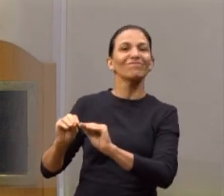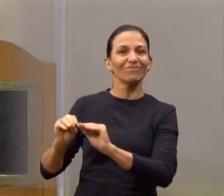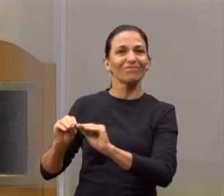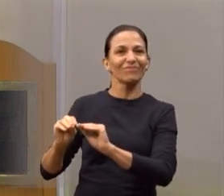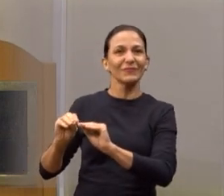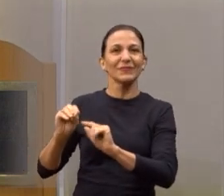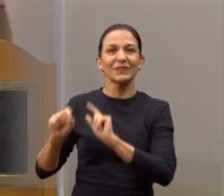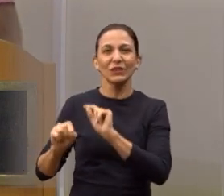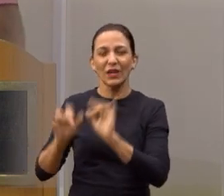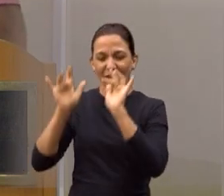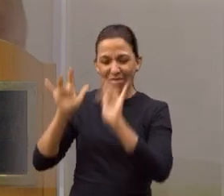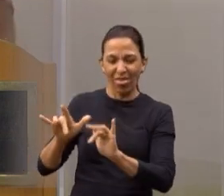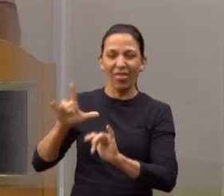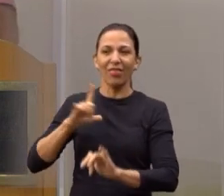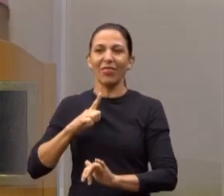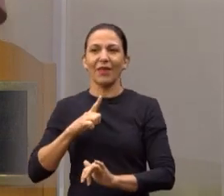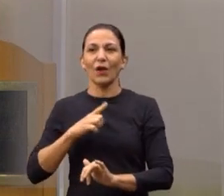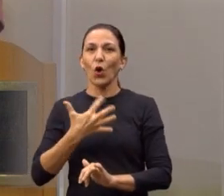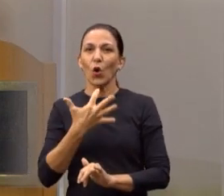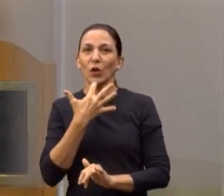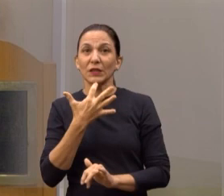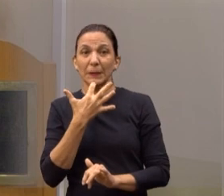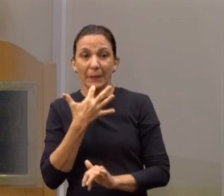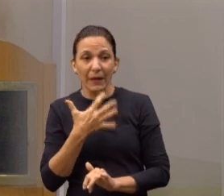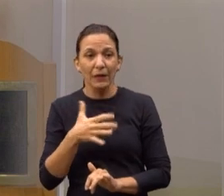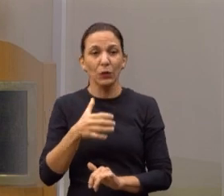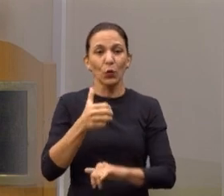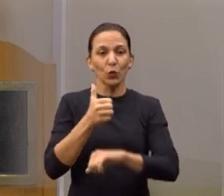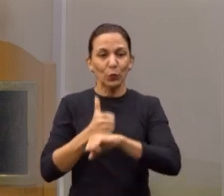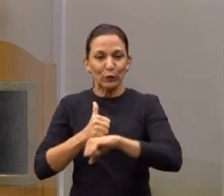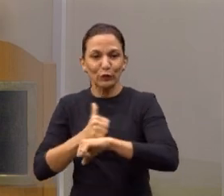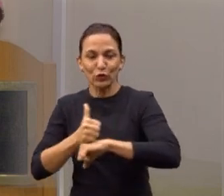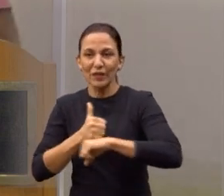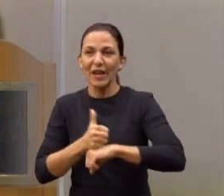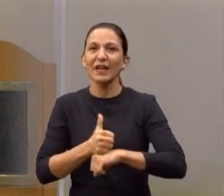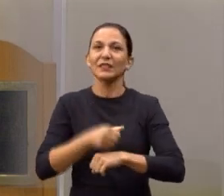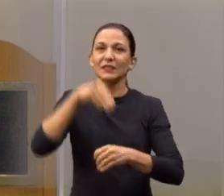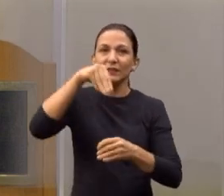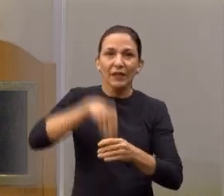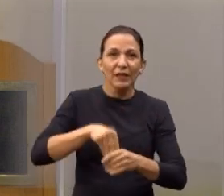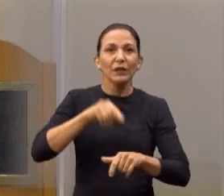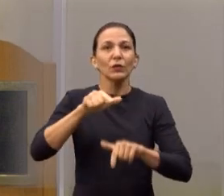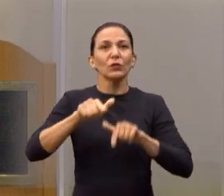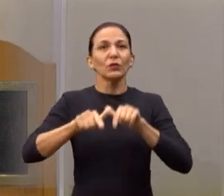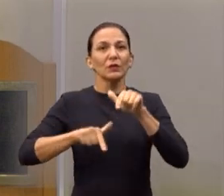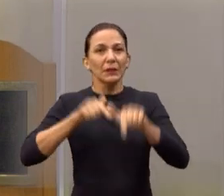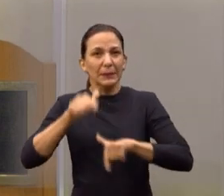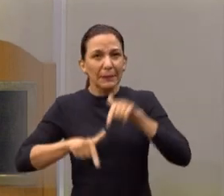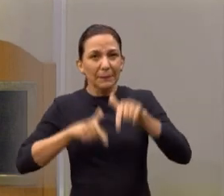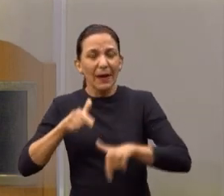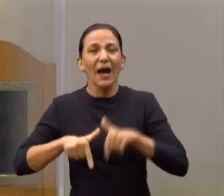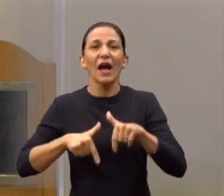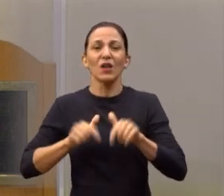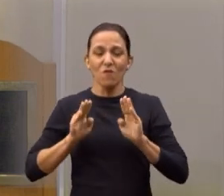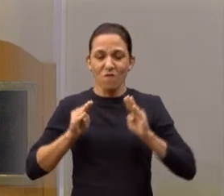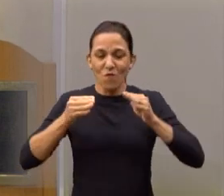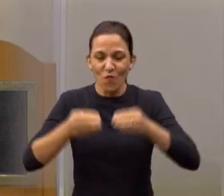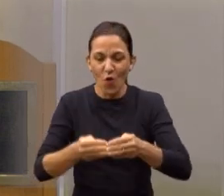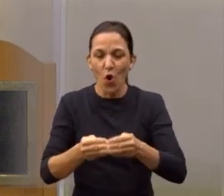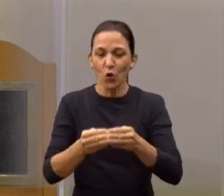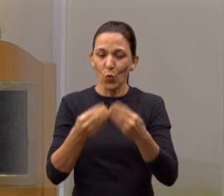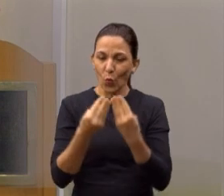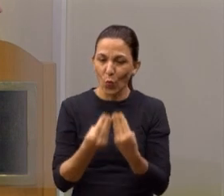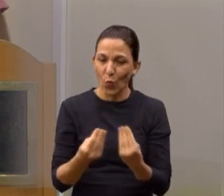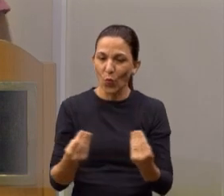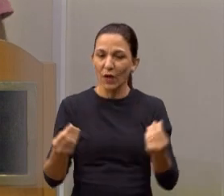desprezar o conhecimento técnico de servidores e servidores que todo dia dão sua vida para garantir